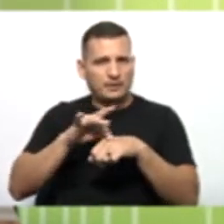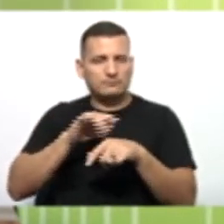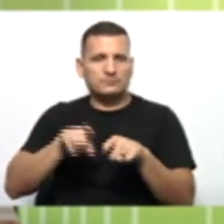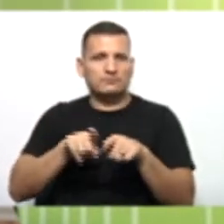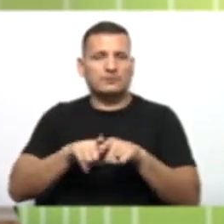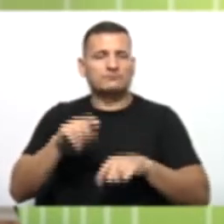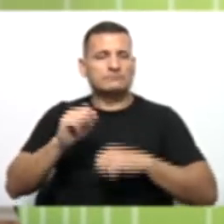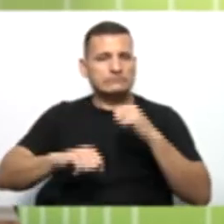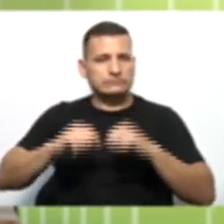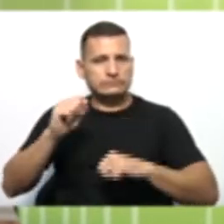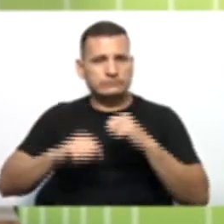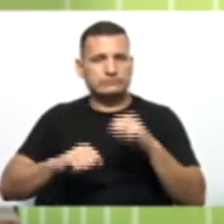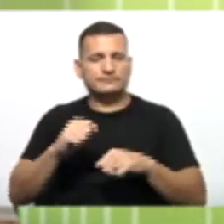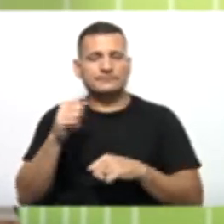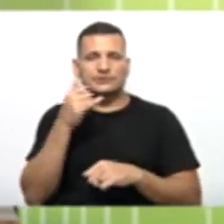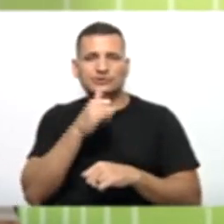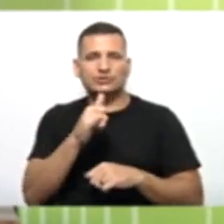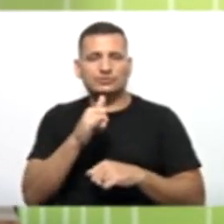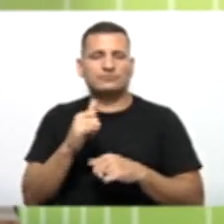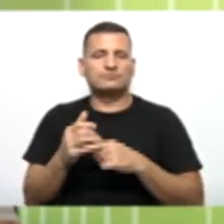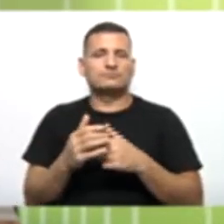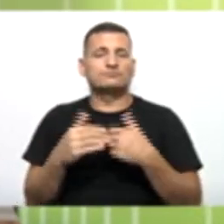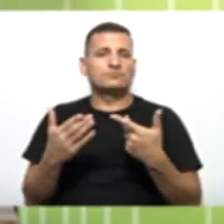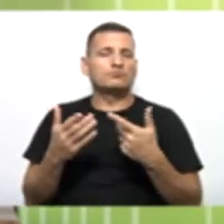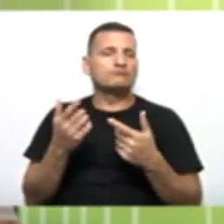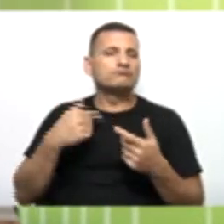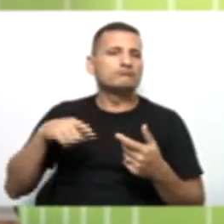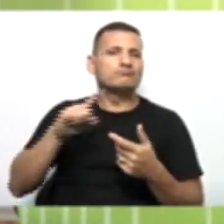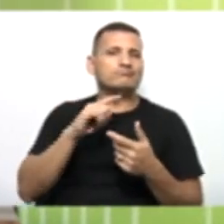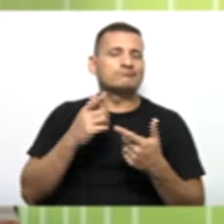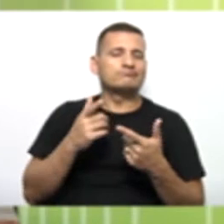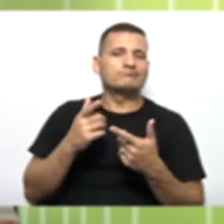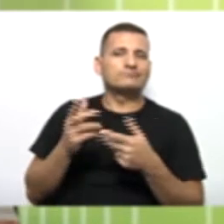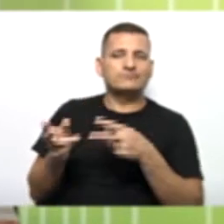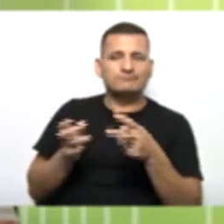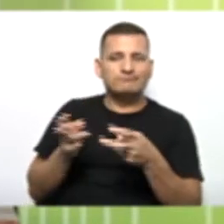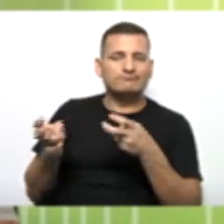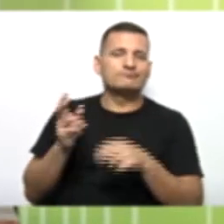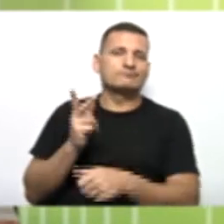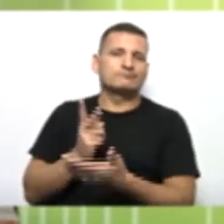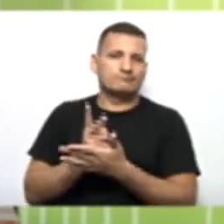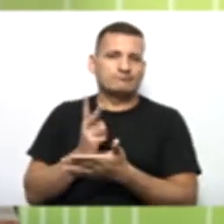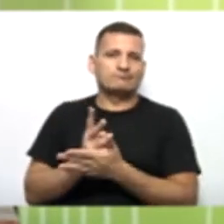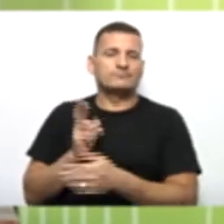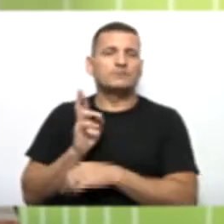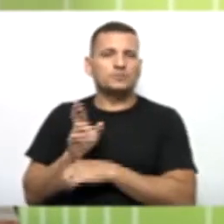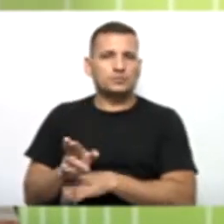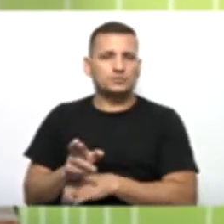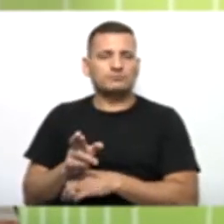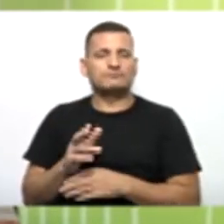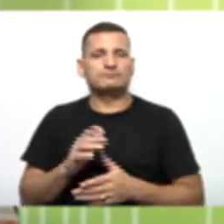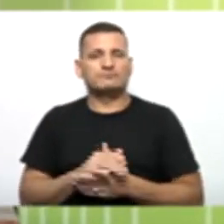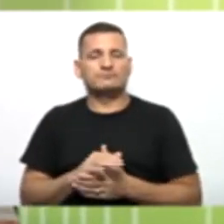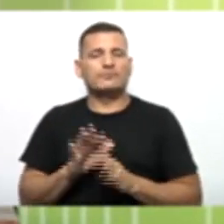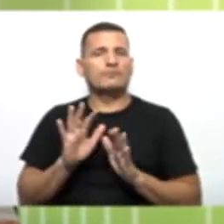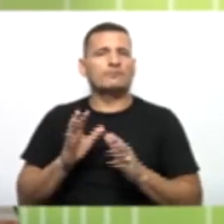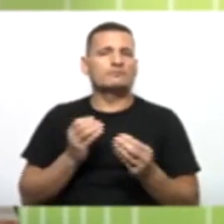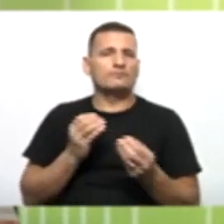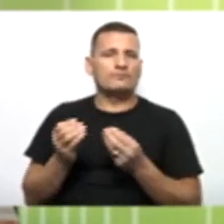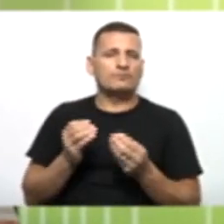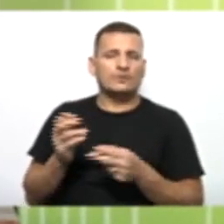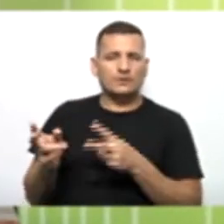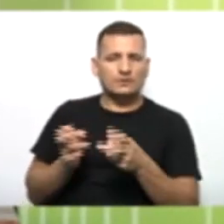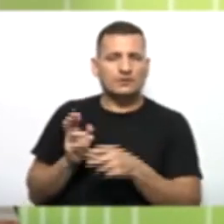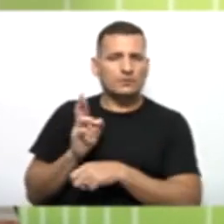Então nós não conseguimos viver sem retirar recursos da natureza, nós continuamos retirando. Mas a forma como nós tiramos esses recursos